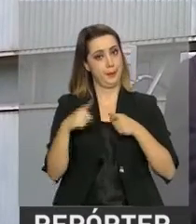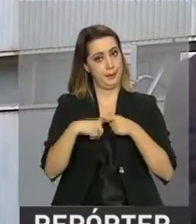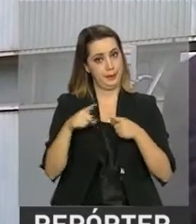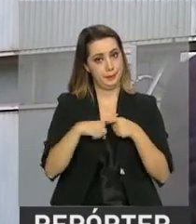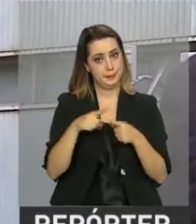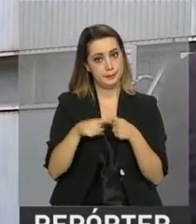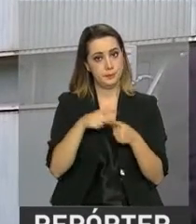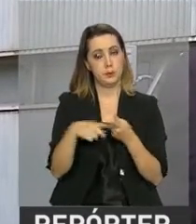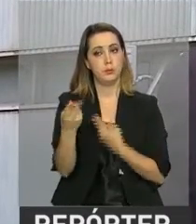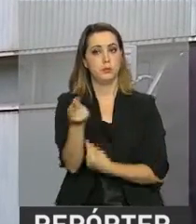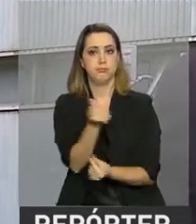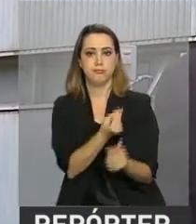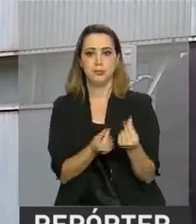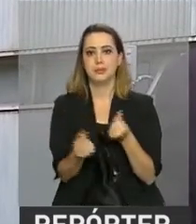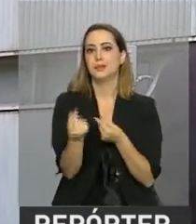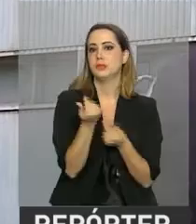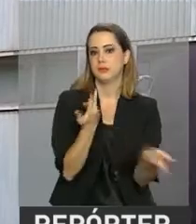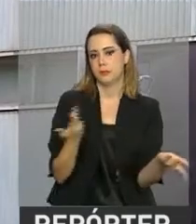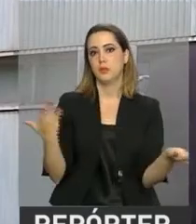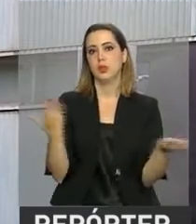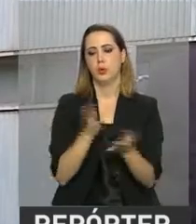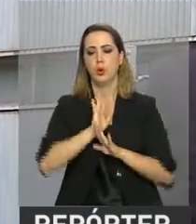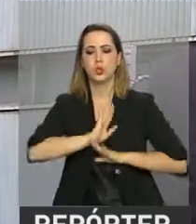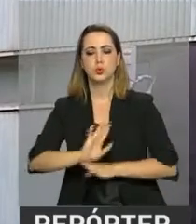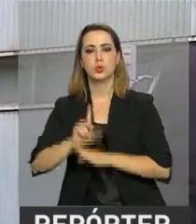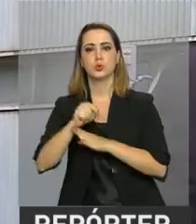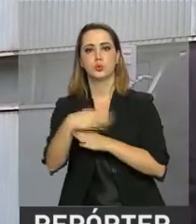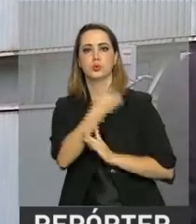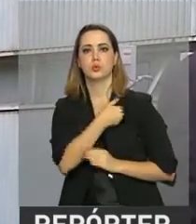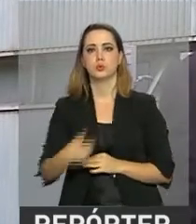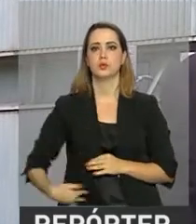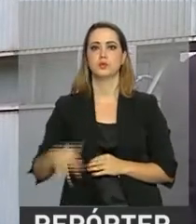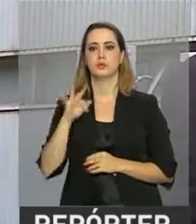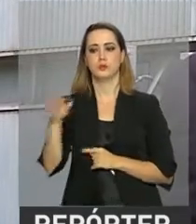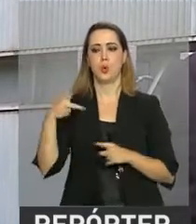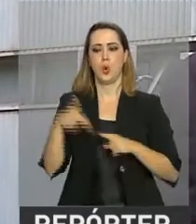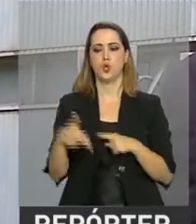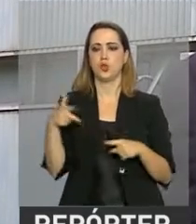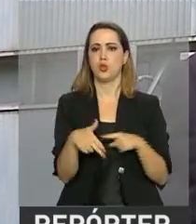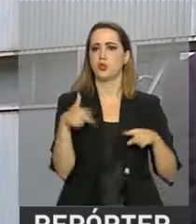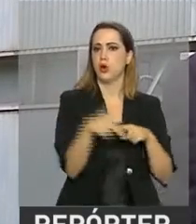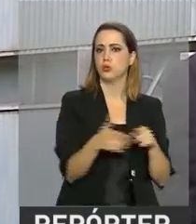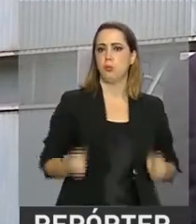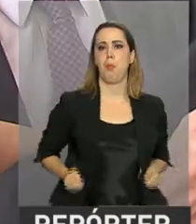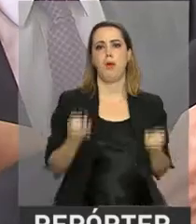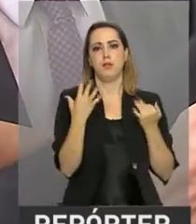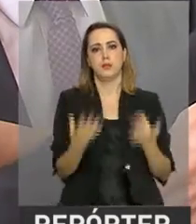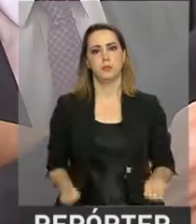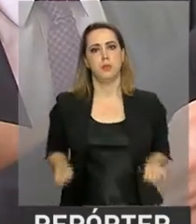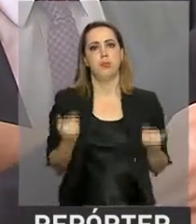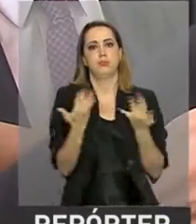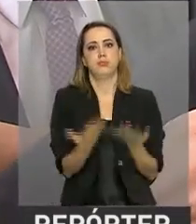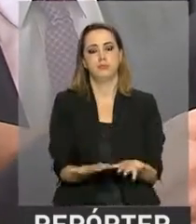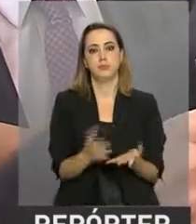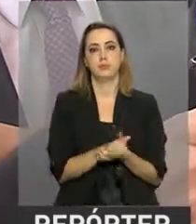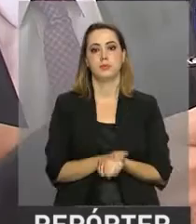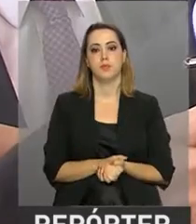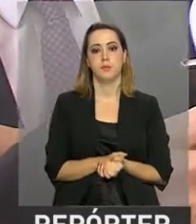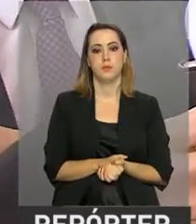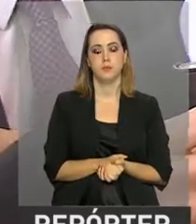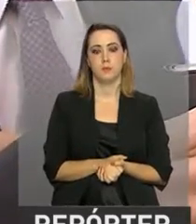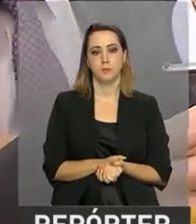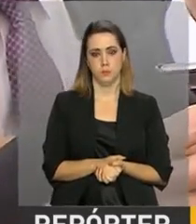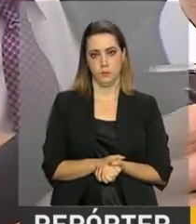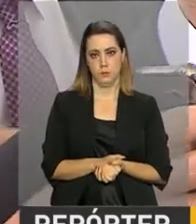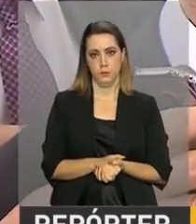federal, medidas adicionais, além do corte de despesas e da reforma na Previdência Estadual. Nós já tínhamos tirado